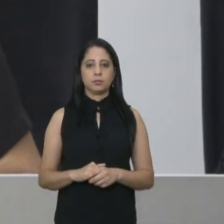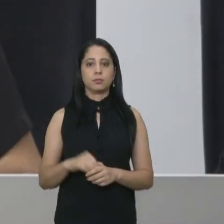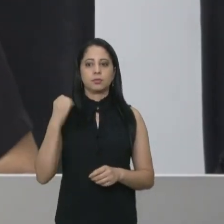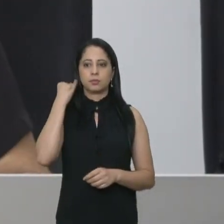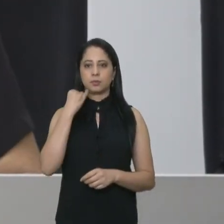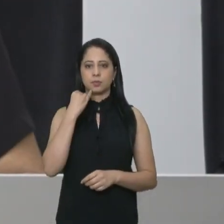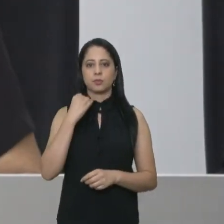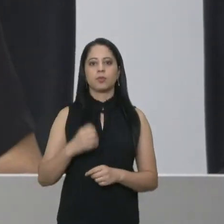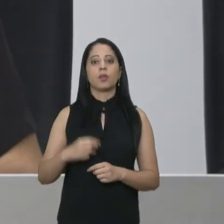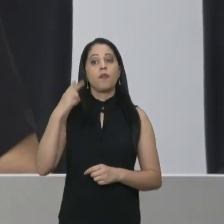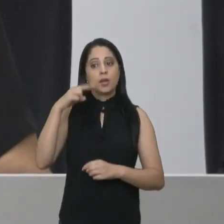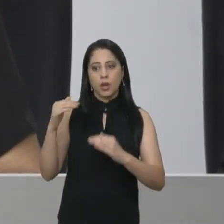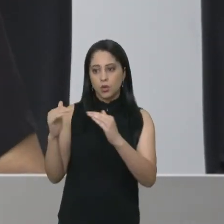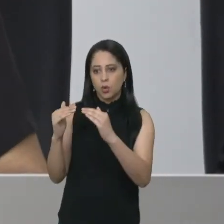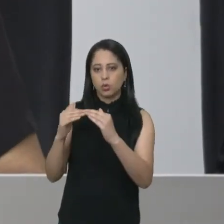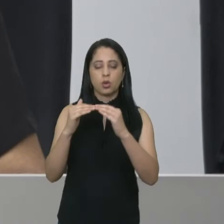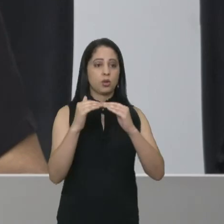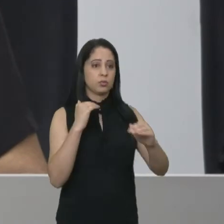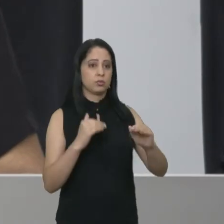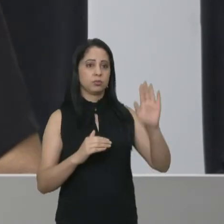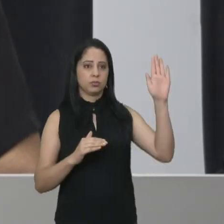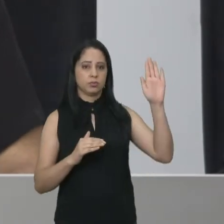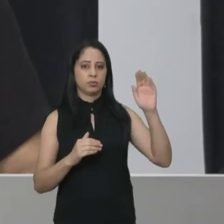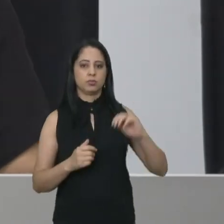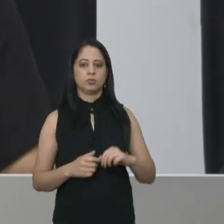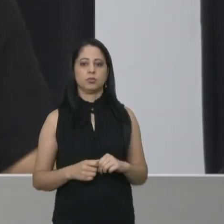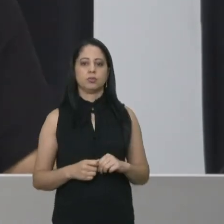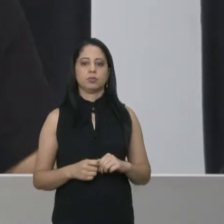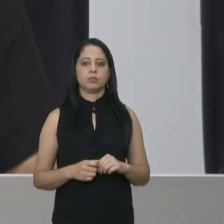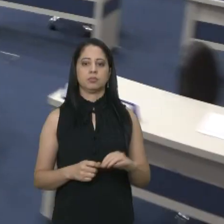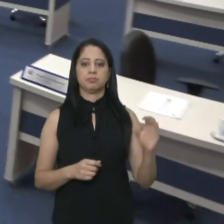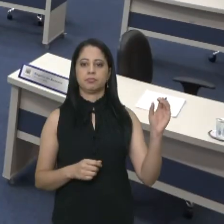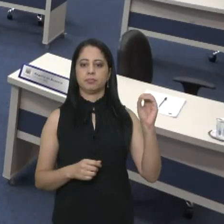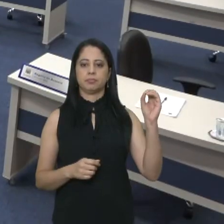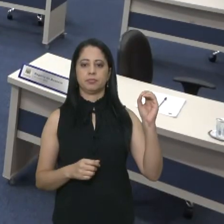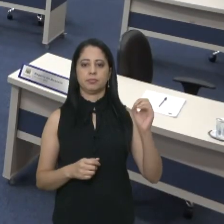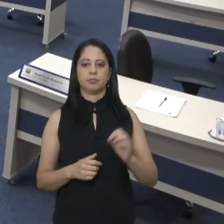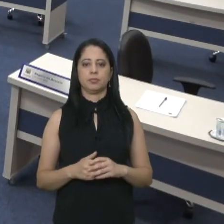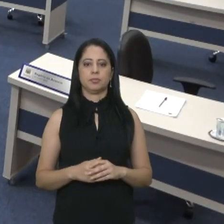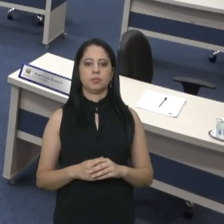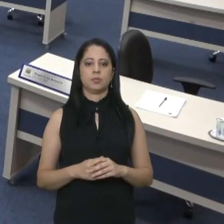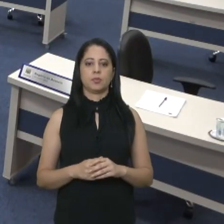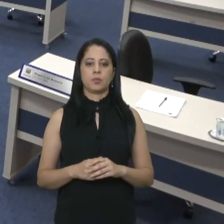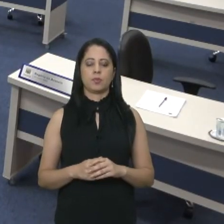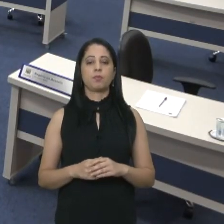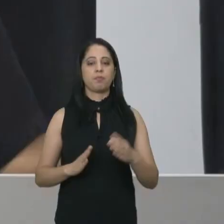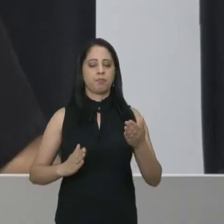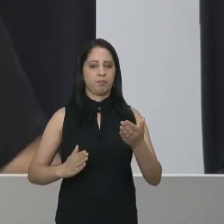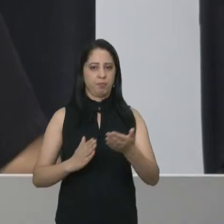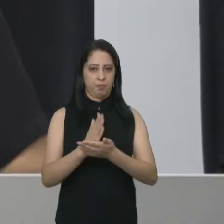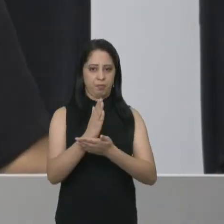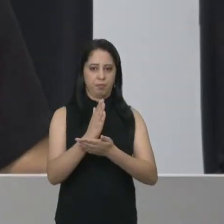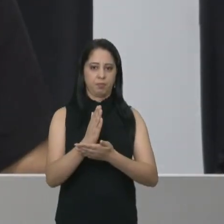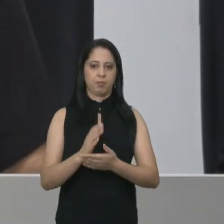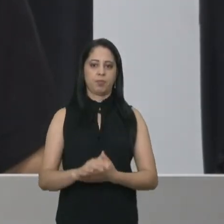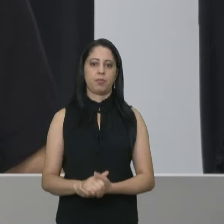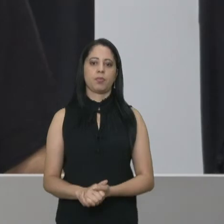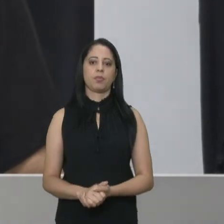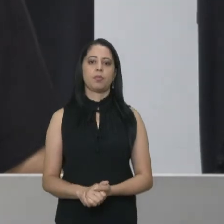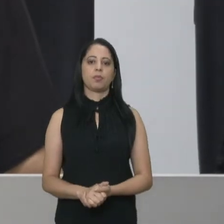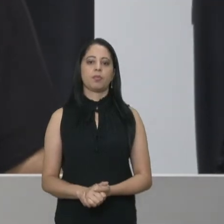Vereadores favoráveis permaneçam como estão, contrários se manifestem. Nenhum voto contrário. Aprovado por